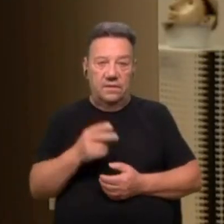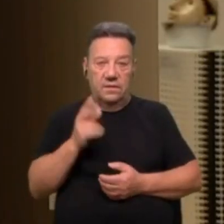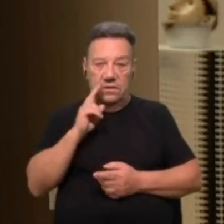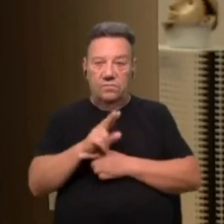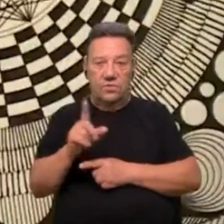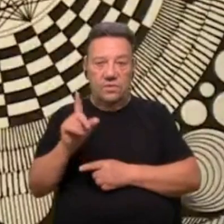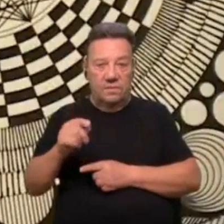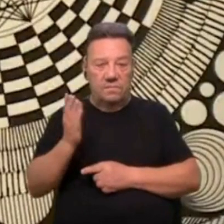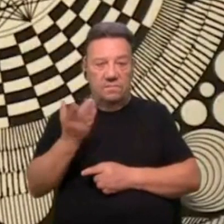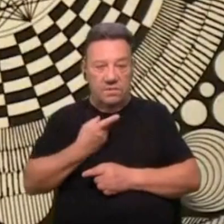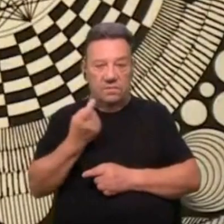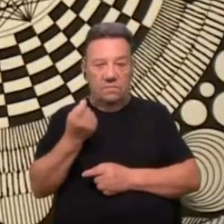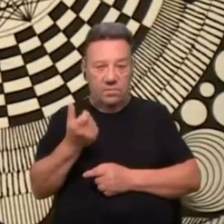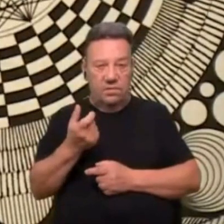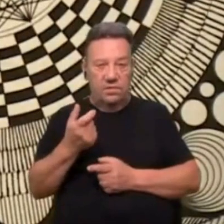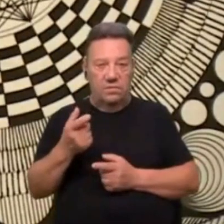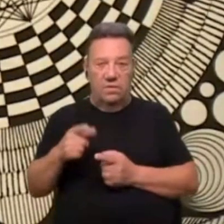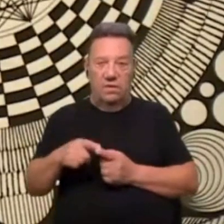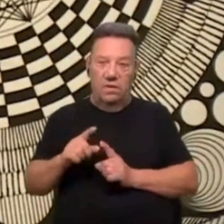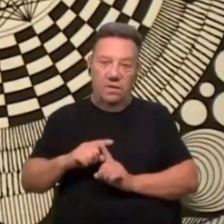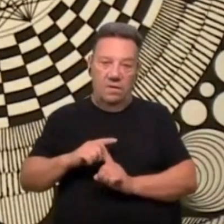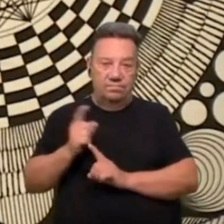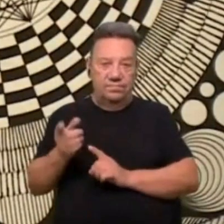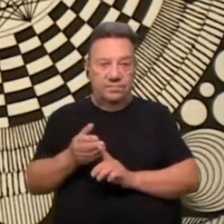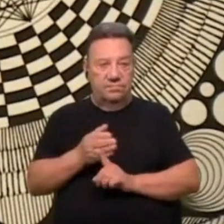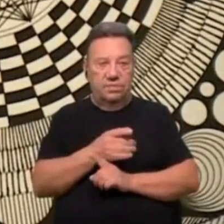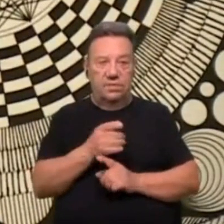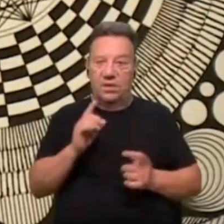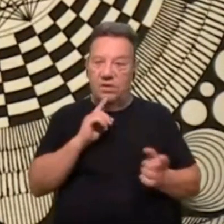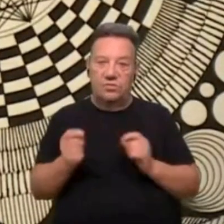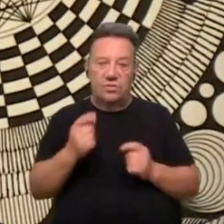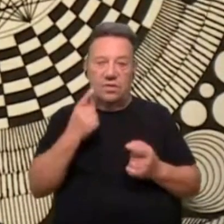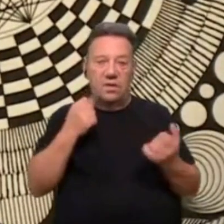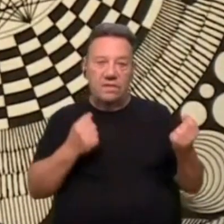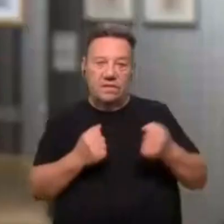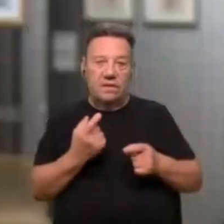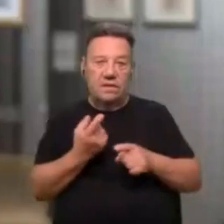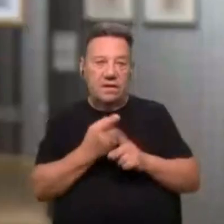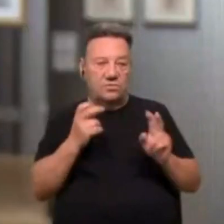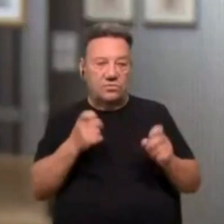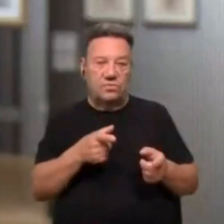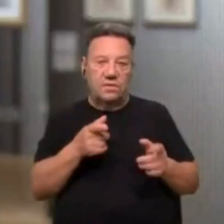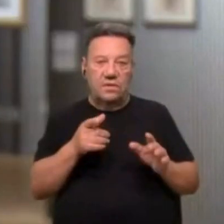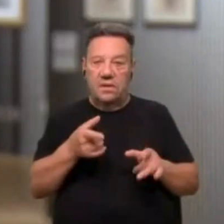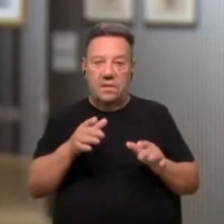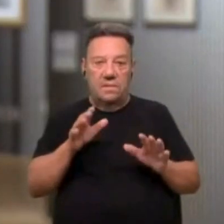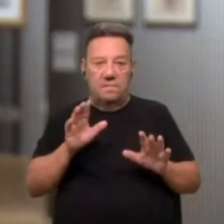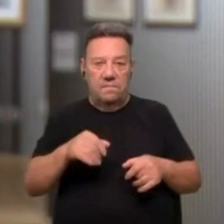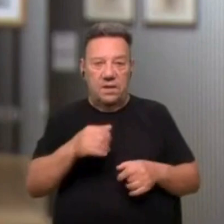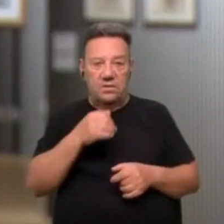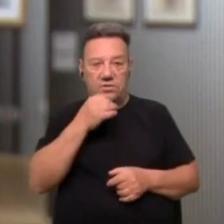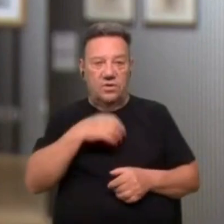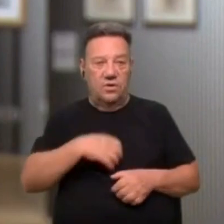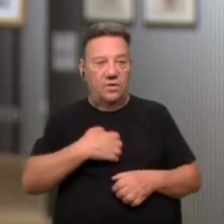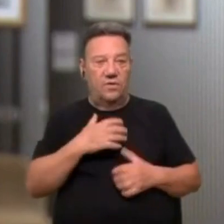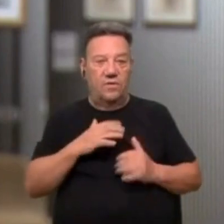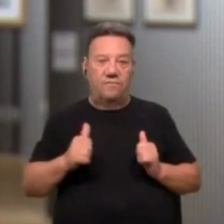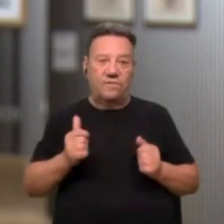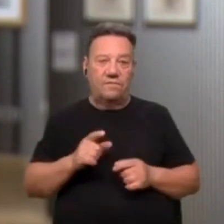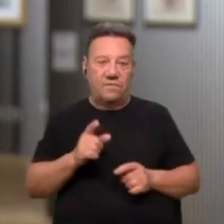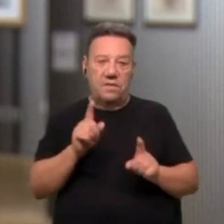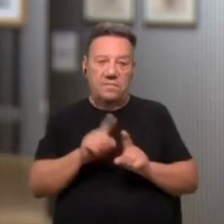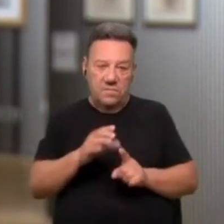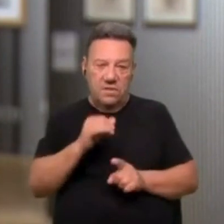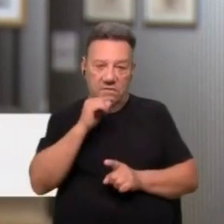também têm de ser um bocadinho disruptivos na sua discussão e trazerem assuntos que são menos confortáveis,